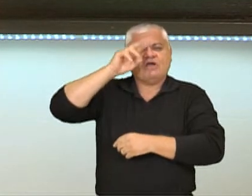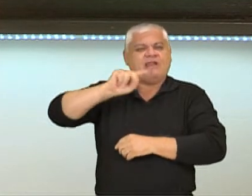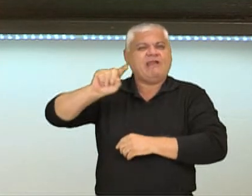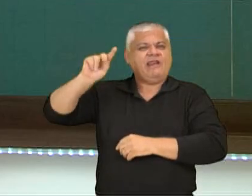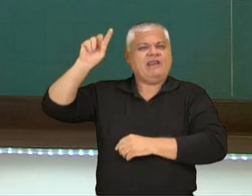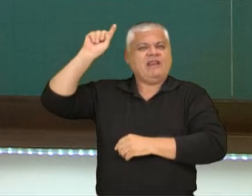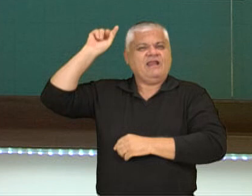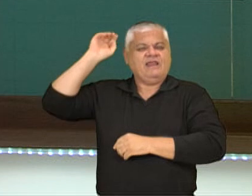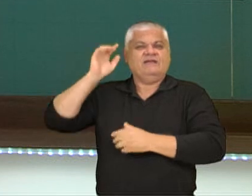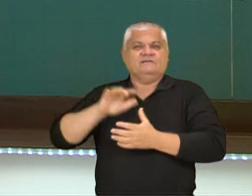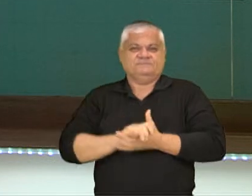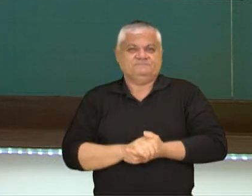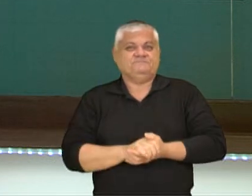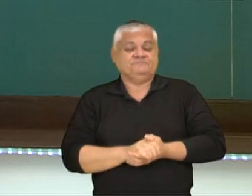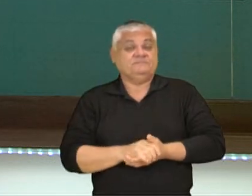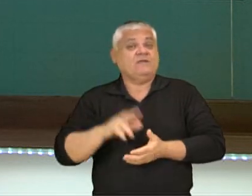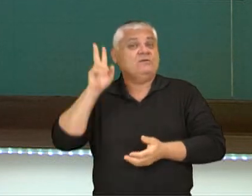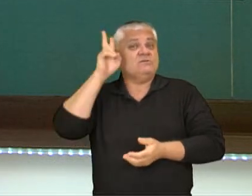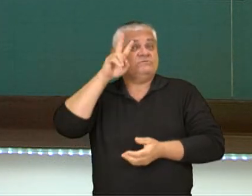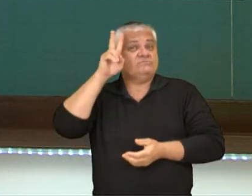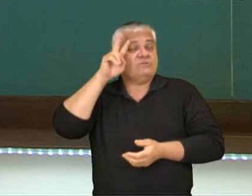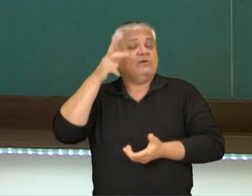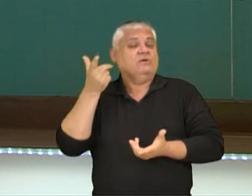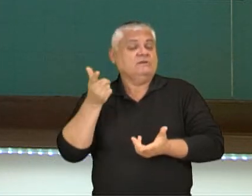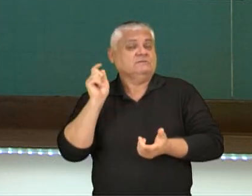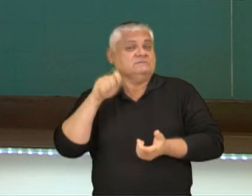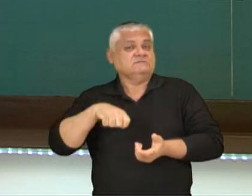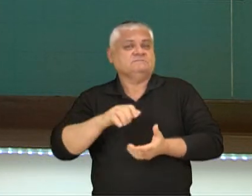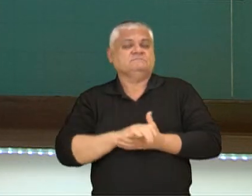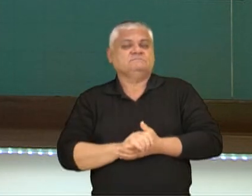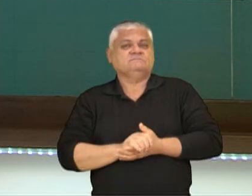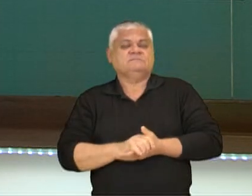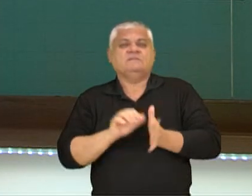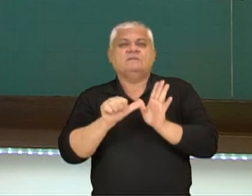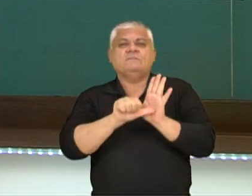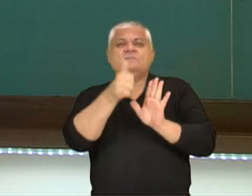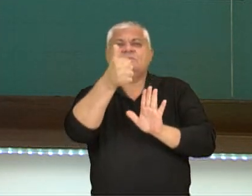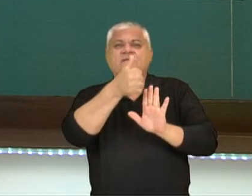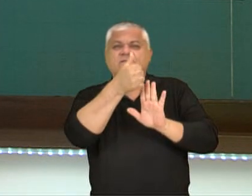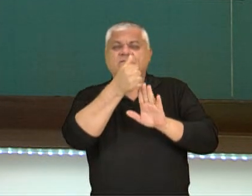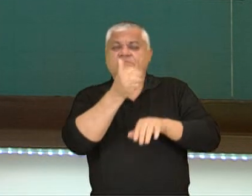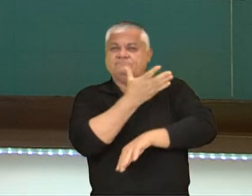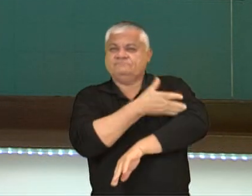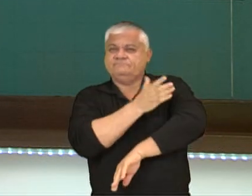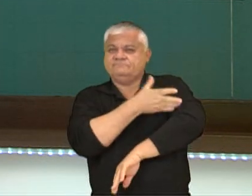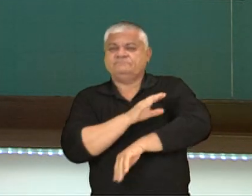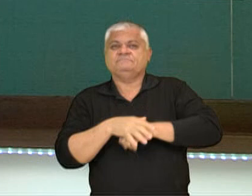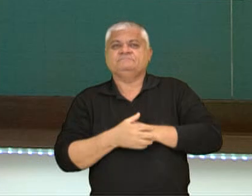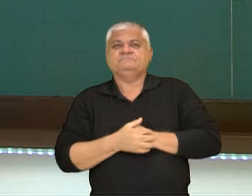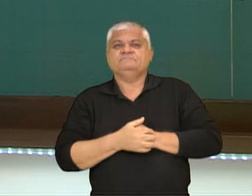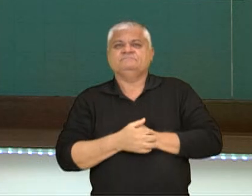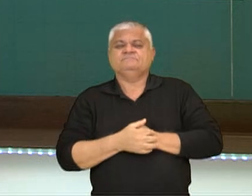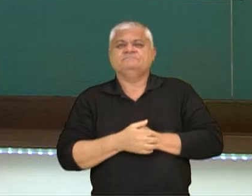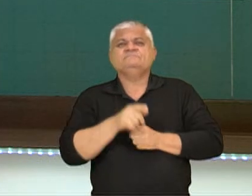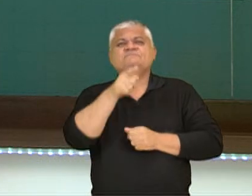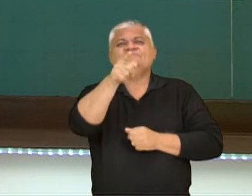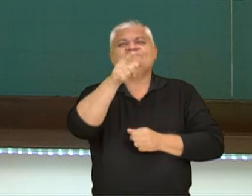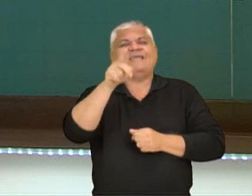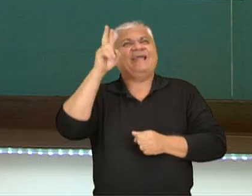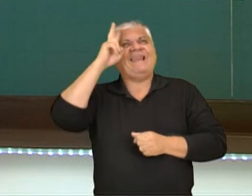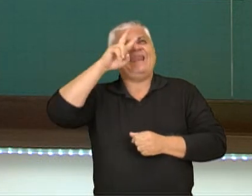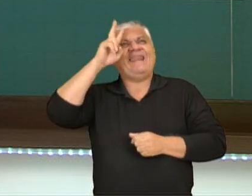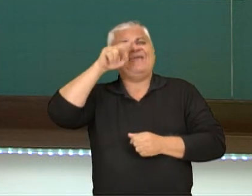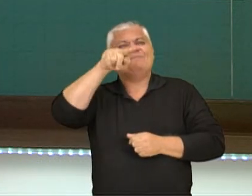atrás. Então, a gente está falando de história. E daí, falando em história, eu trouxe o primeiro exercício para vocês. Qual é a lembrança mais